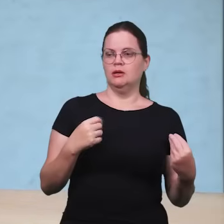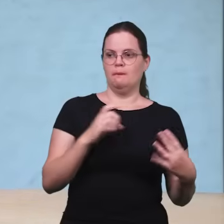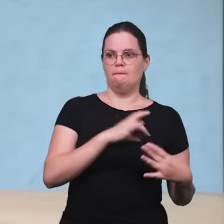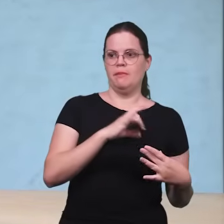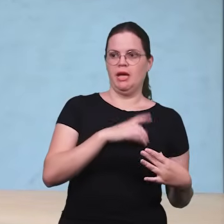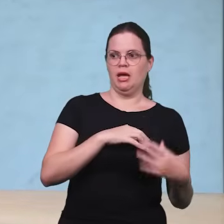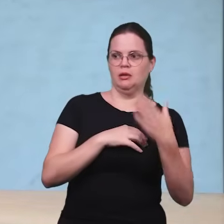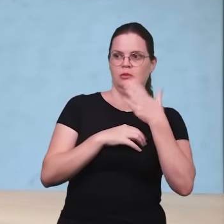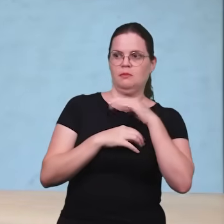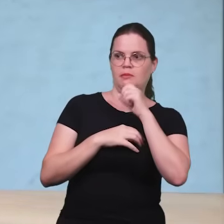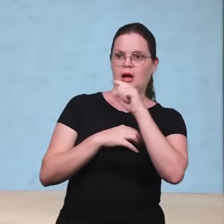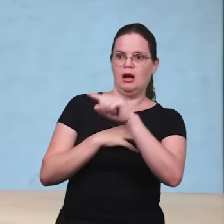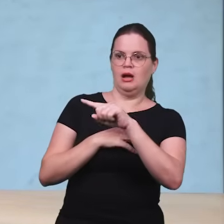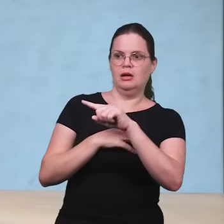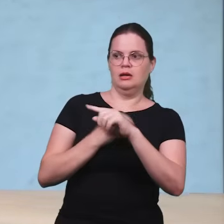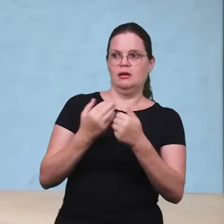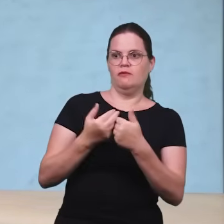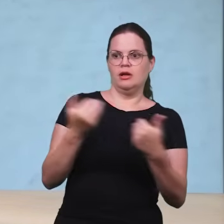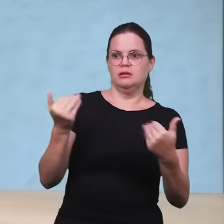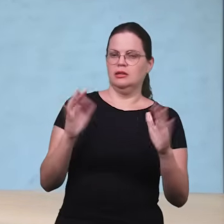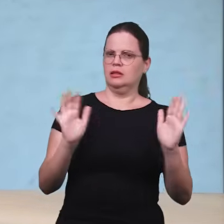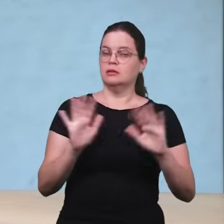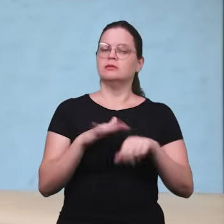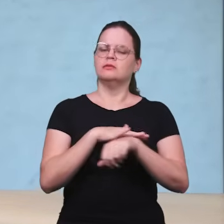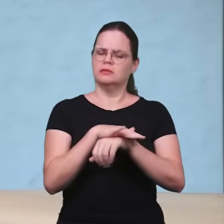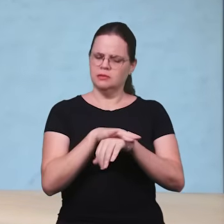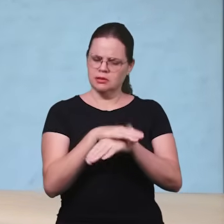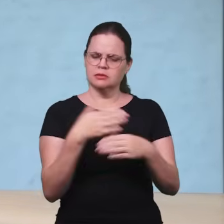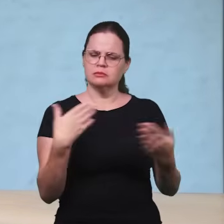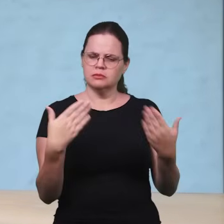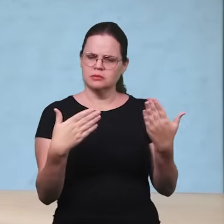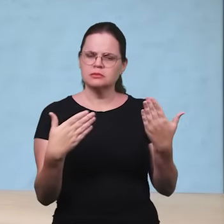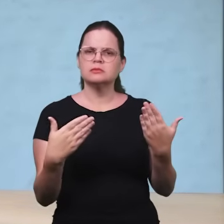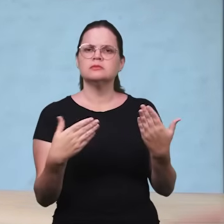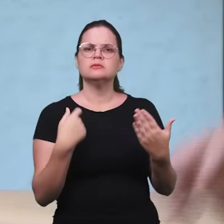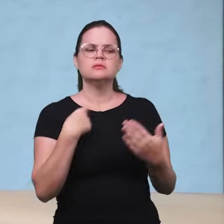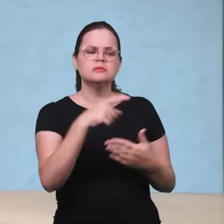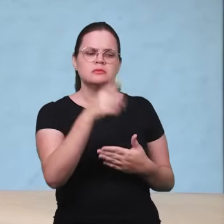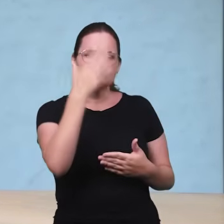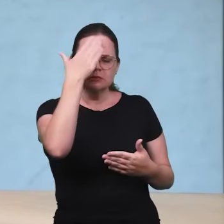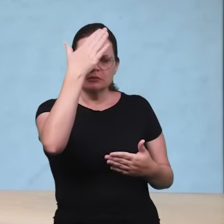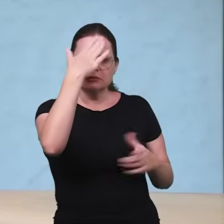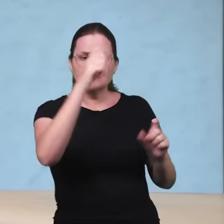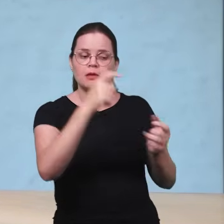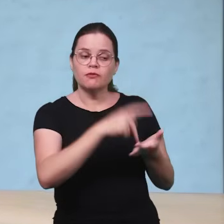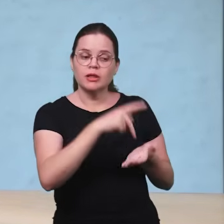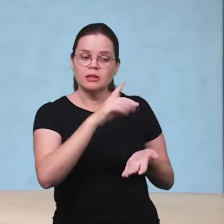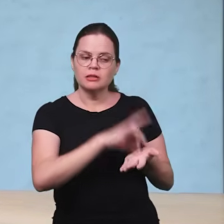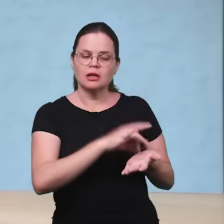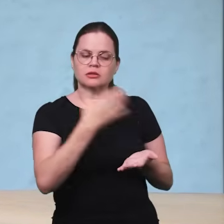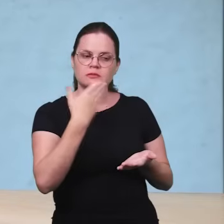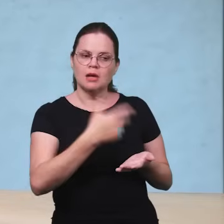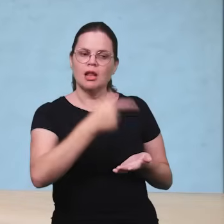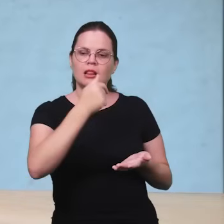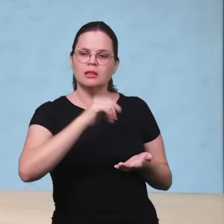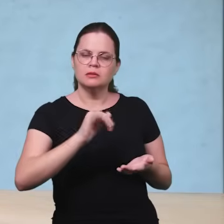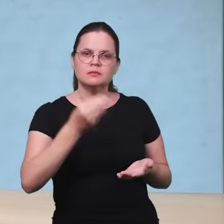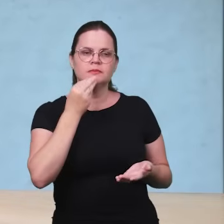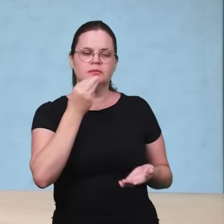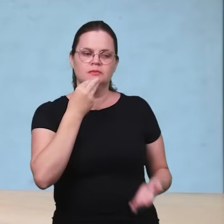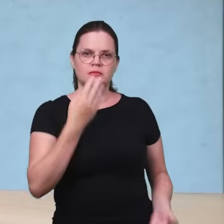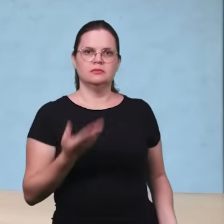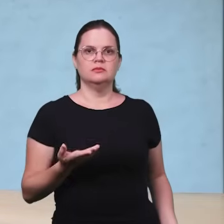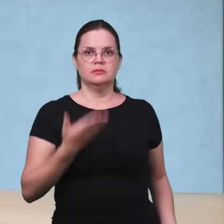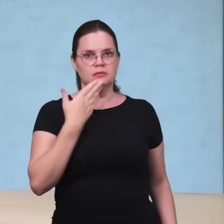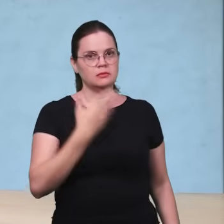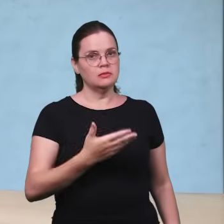acho que tem que conversar com os filhos, levando eles a entender que a verdade é uma vantagem na nossa